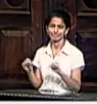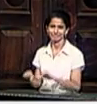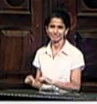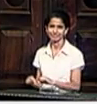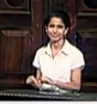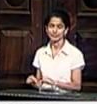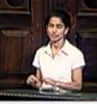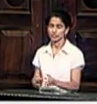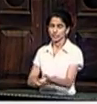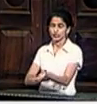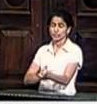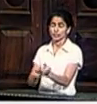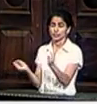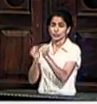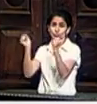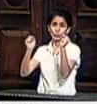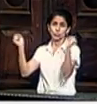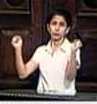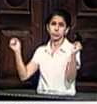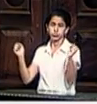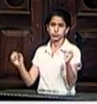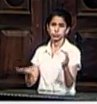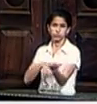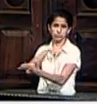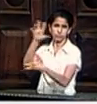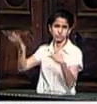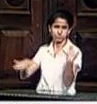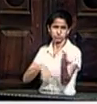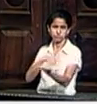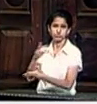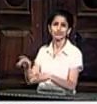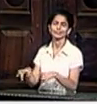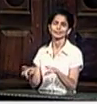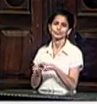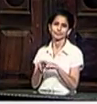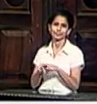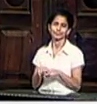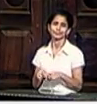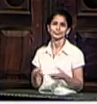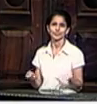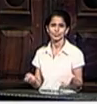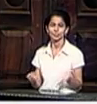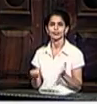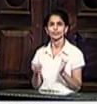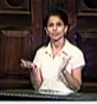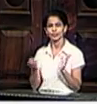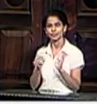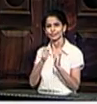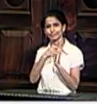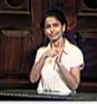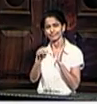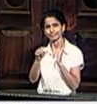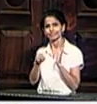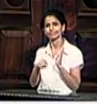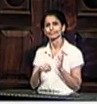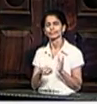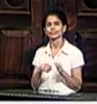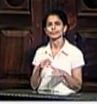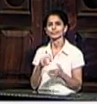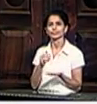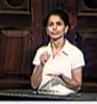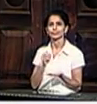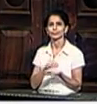aquela exaltação ocorrida na data de ontem, mas também quero registrar aqui que há uma falta